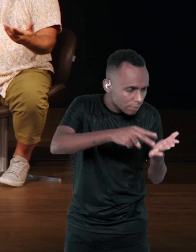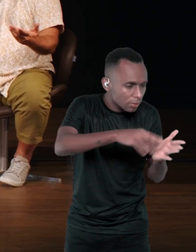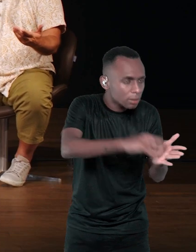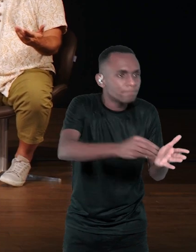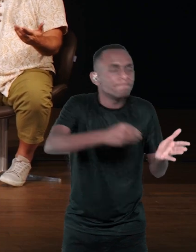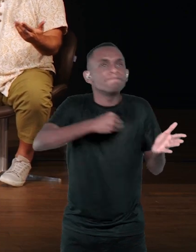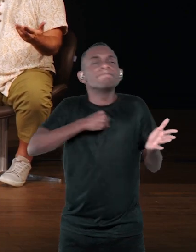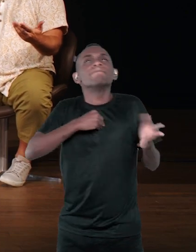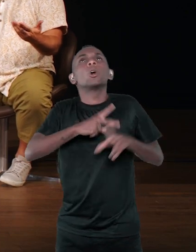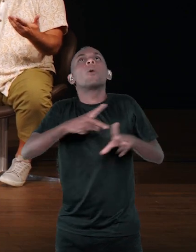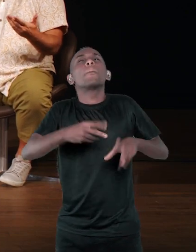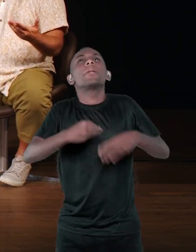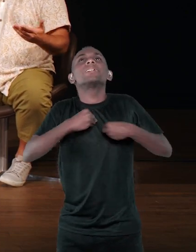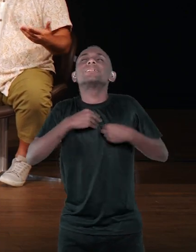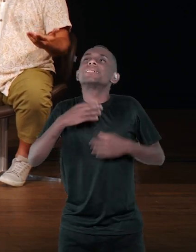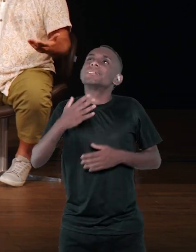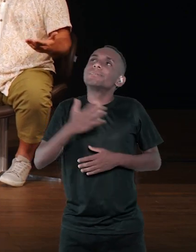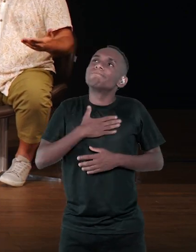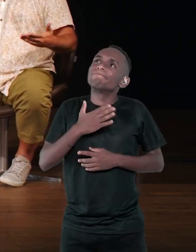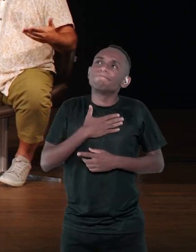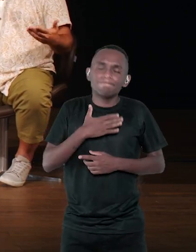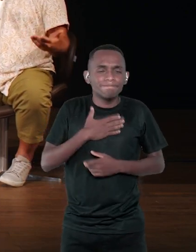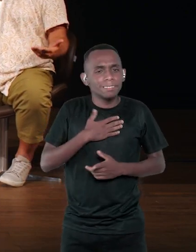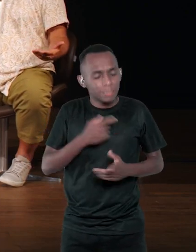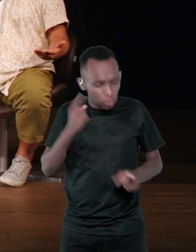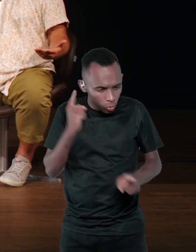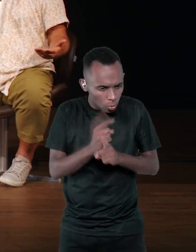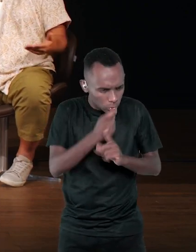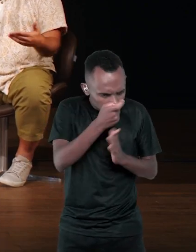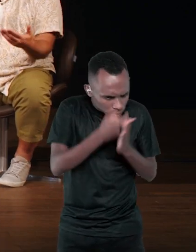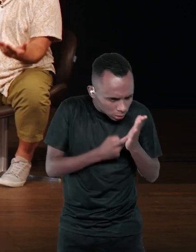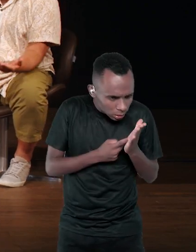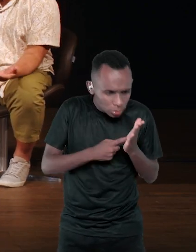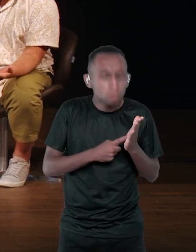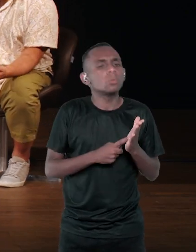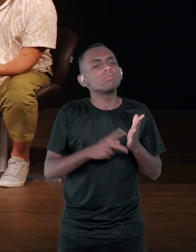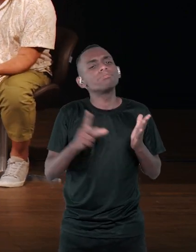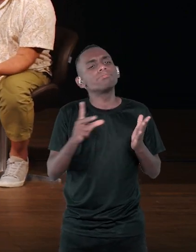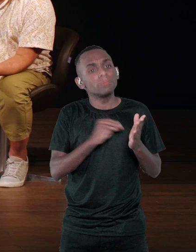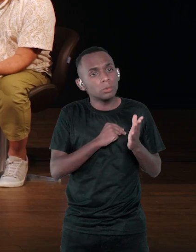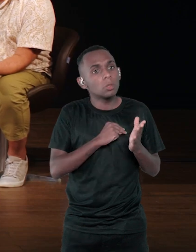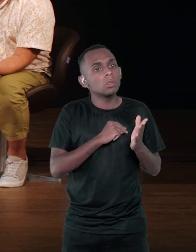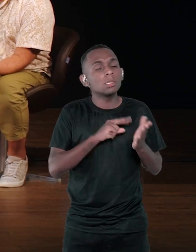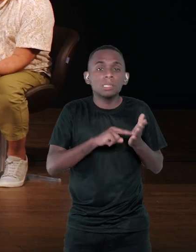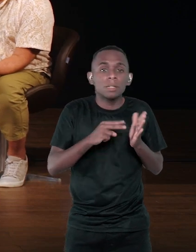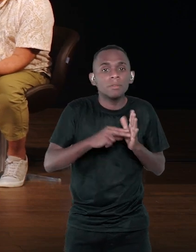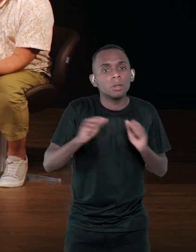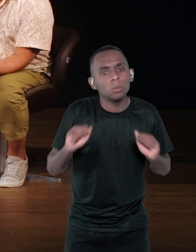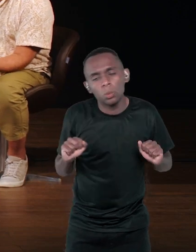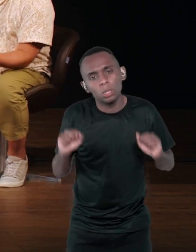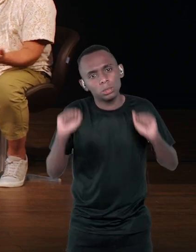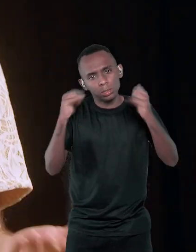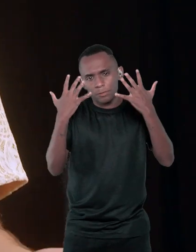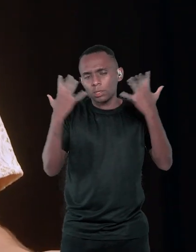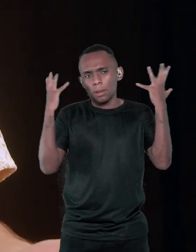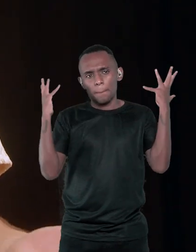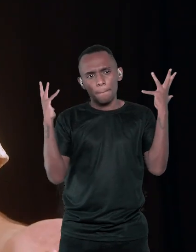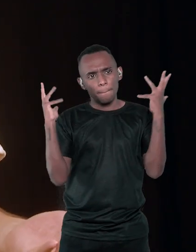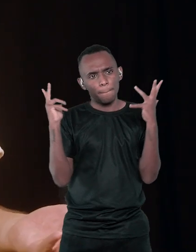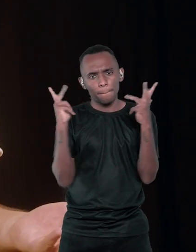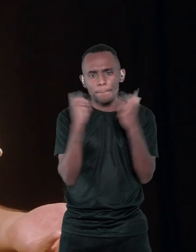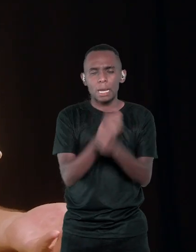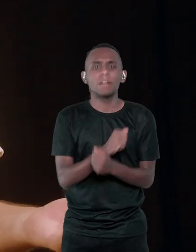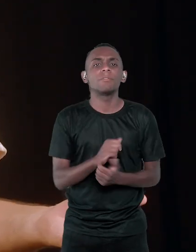recompensa maravilhosa que a gente tem quando você encontra um texto que fala, não é possível. Que seja uma solução